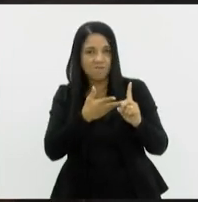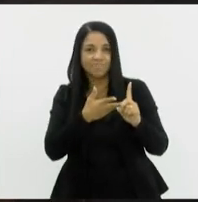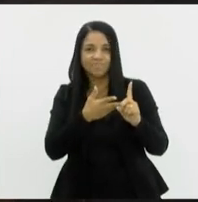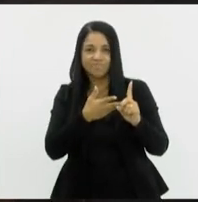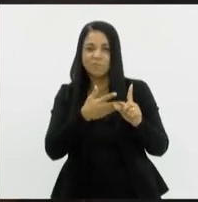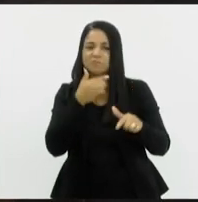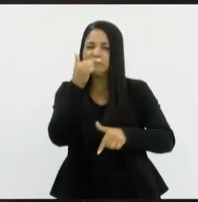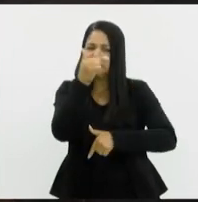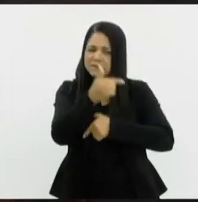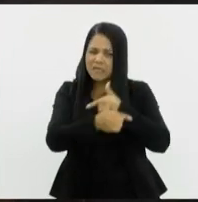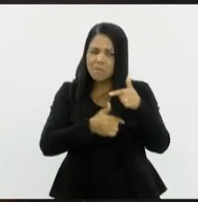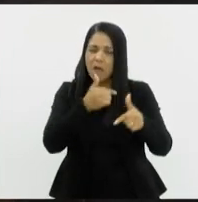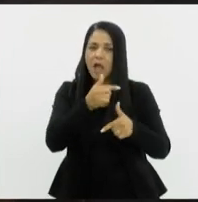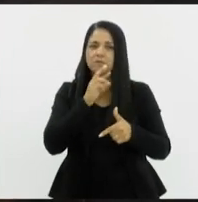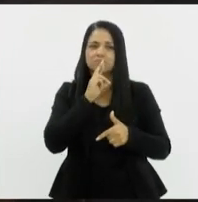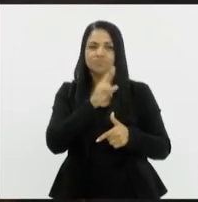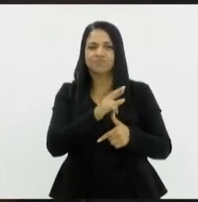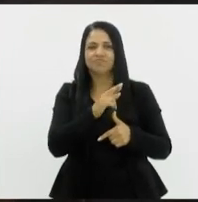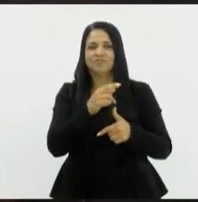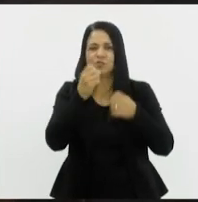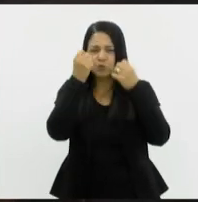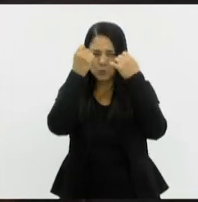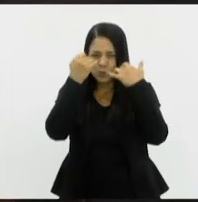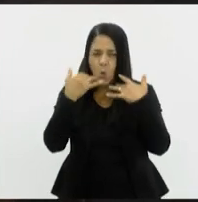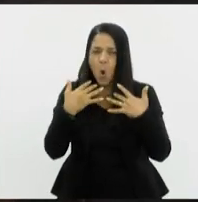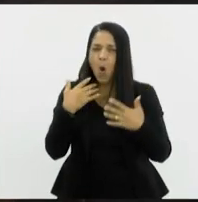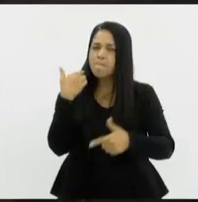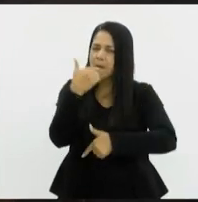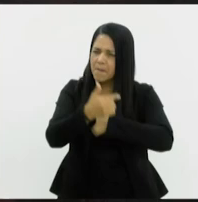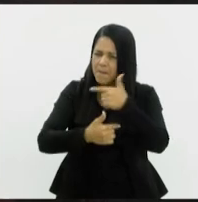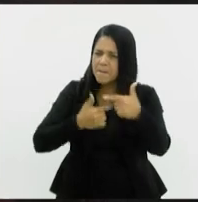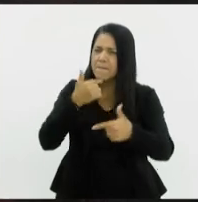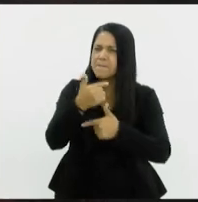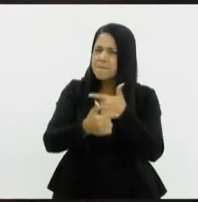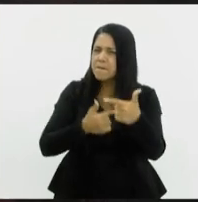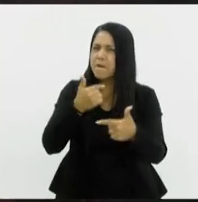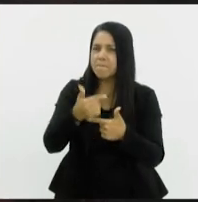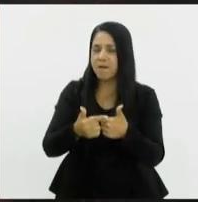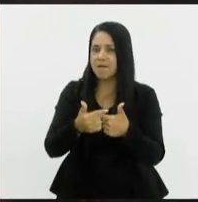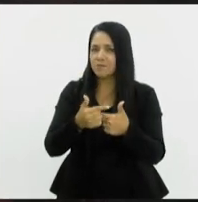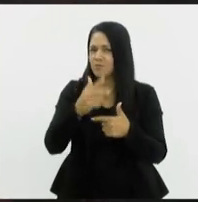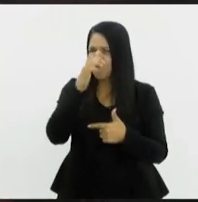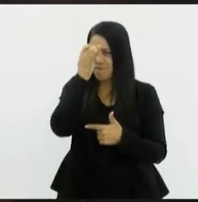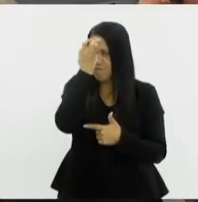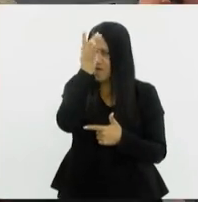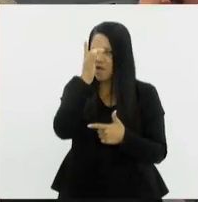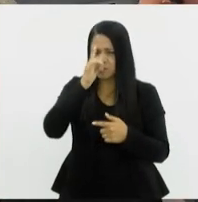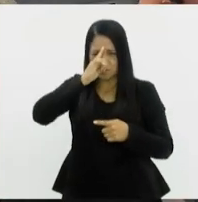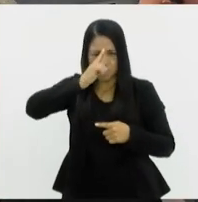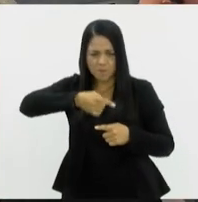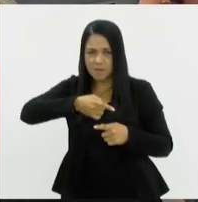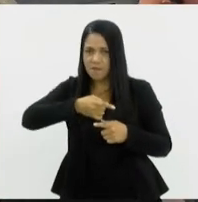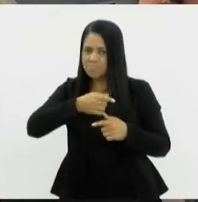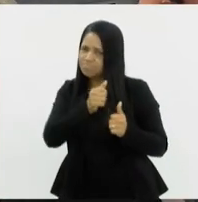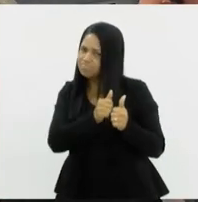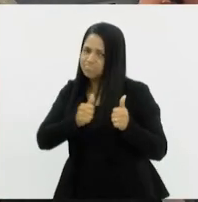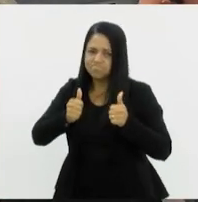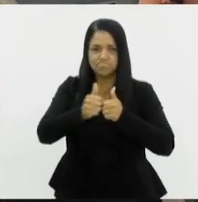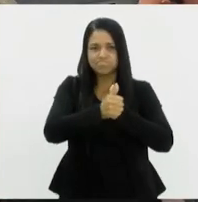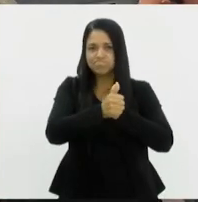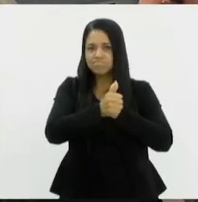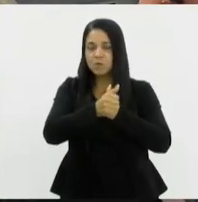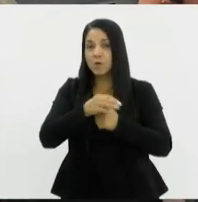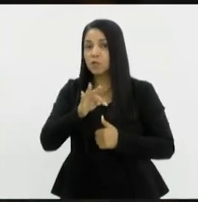de muito trabalho do seu suor. Porque não é fácil comandar, Não é fácil estar à frente de uma